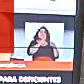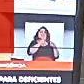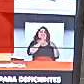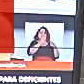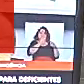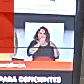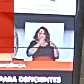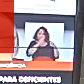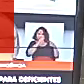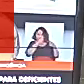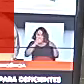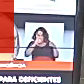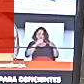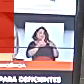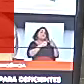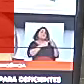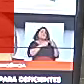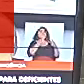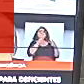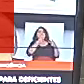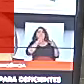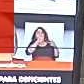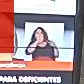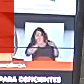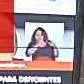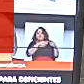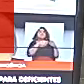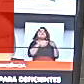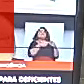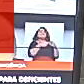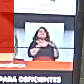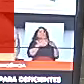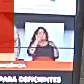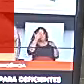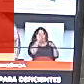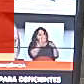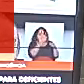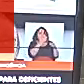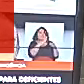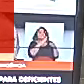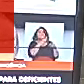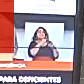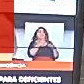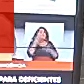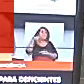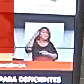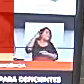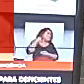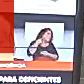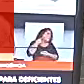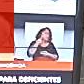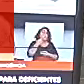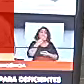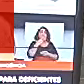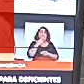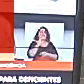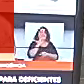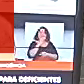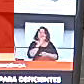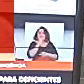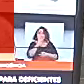grande diálogo com o Ministério Público, a coordenadora está tendo, com a promotora de Caeté. É um diálogo, gente, tudo